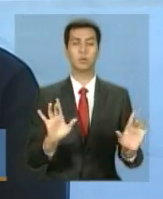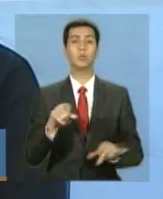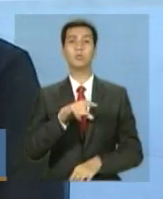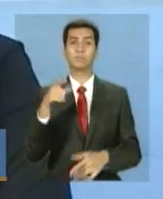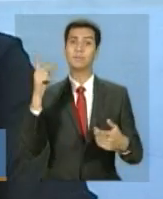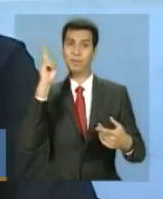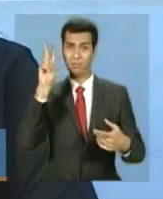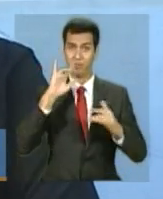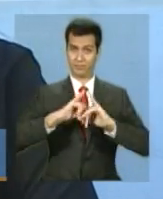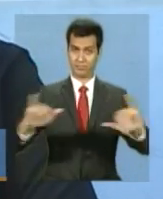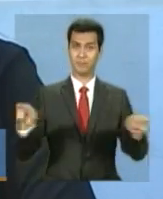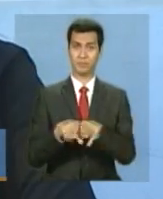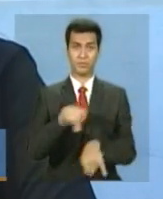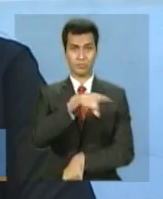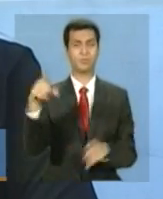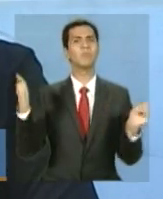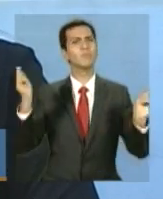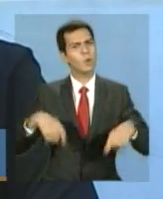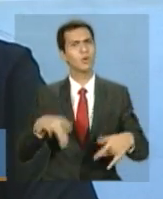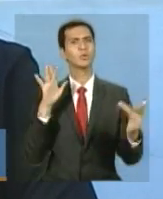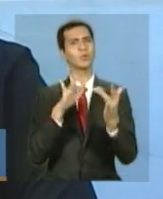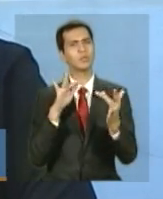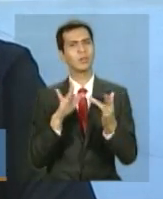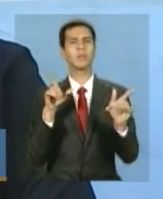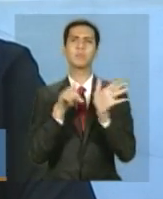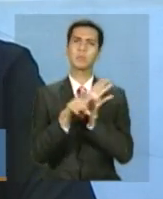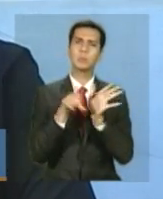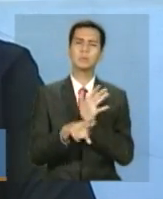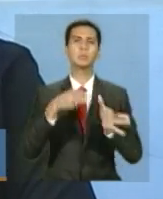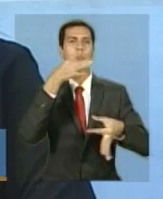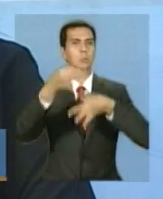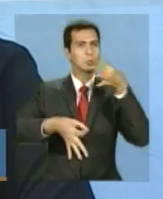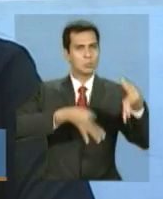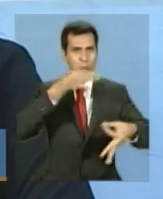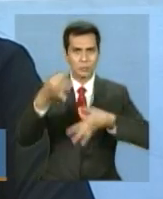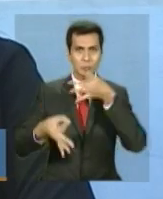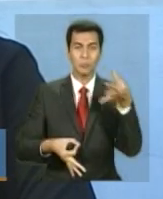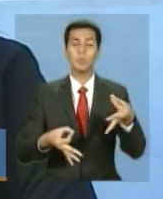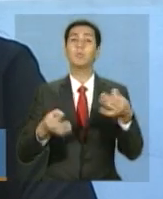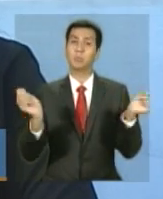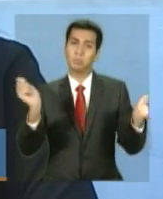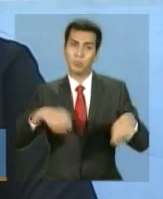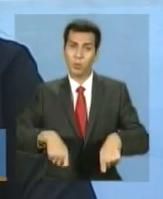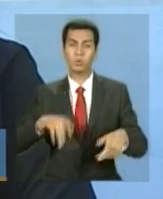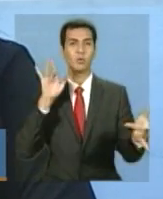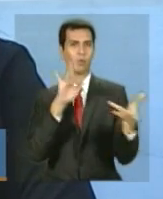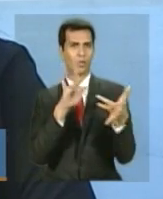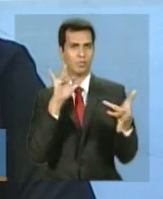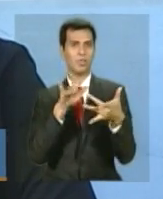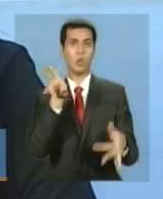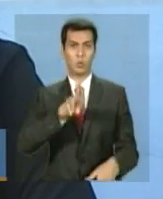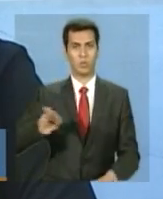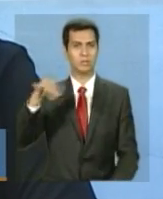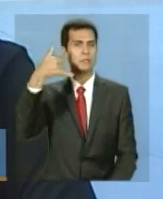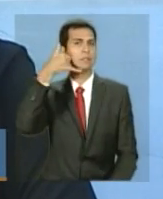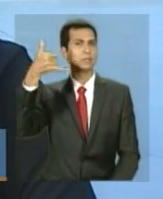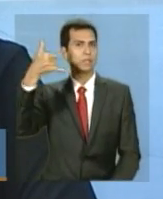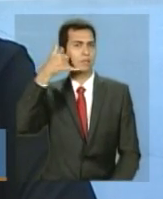Lembrando que você pode participar enviando perguntas ou sugestões pelos telefones 61 3799